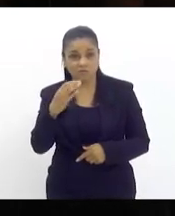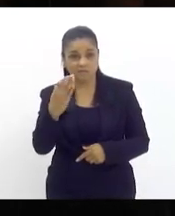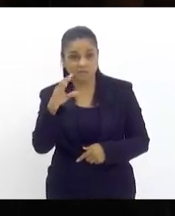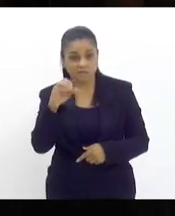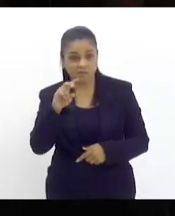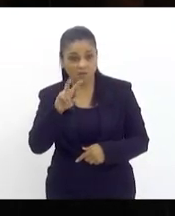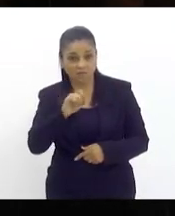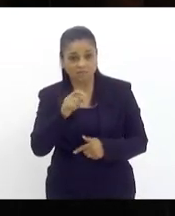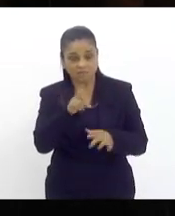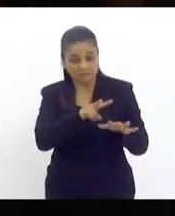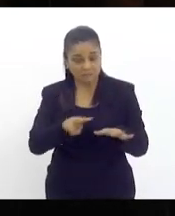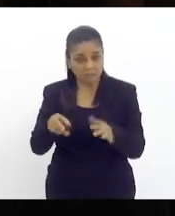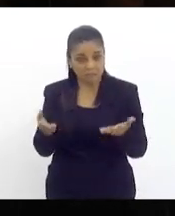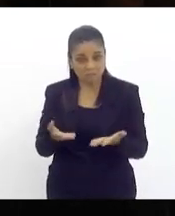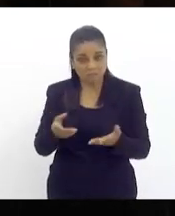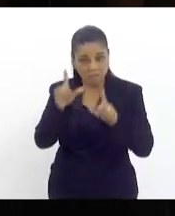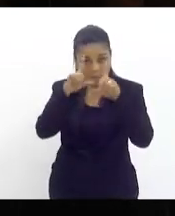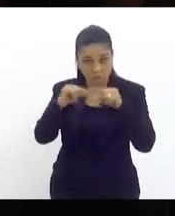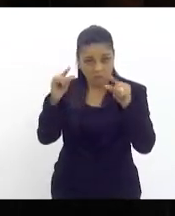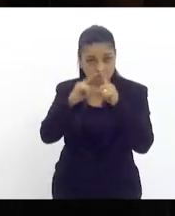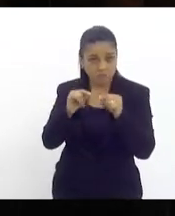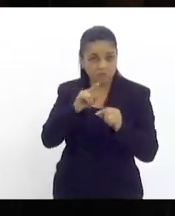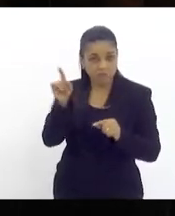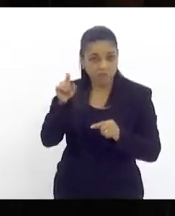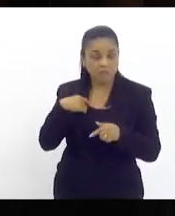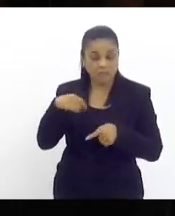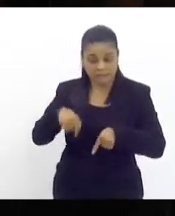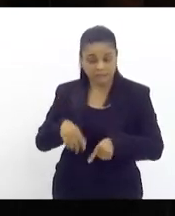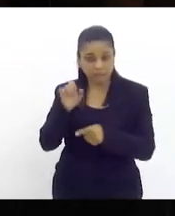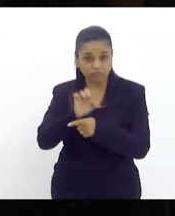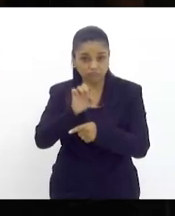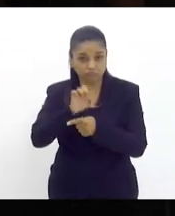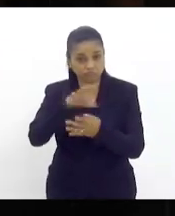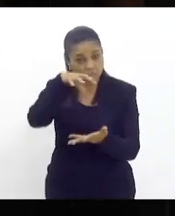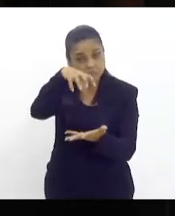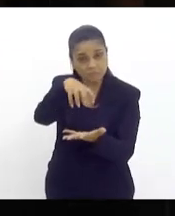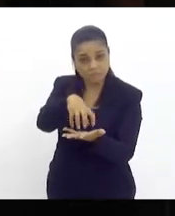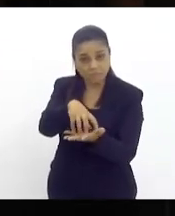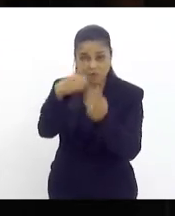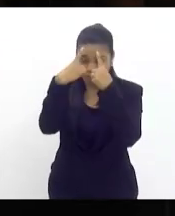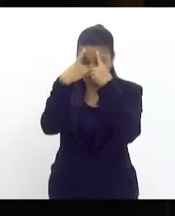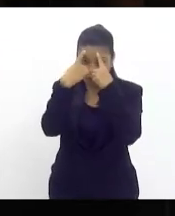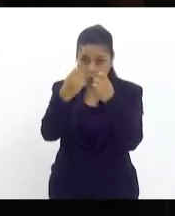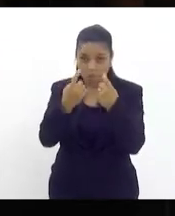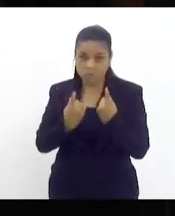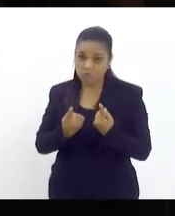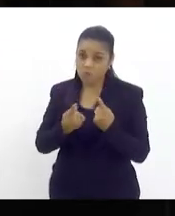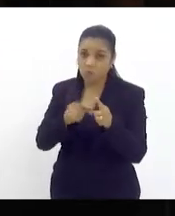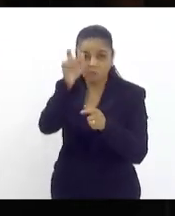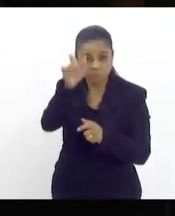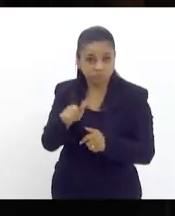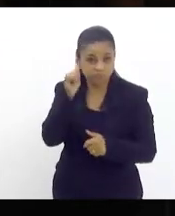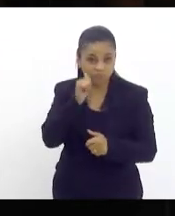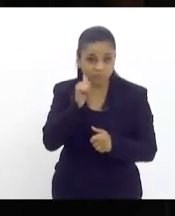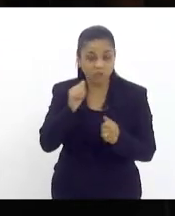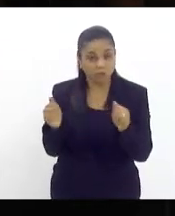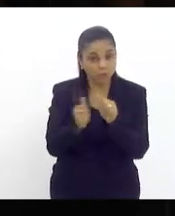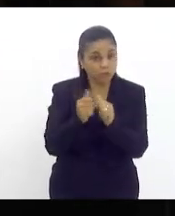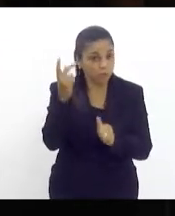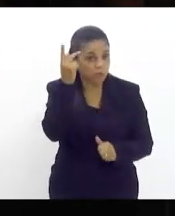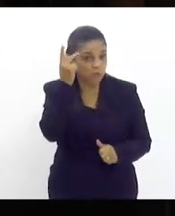Brasília nós que temos aqui no estado do Rio de Janeiro aí o epicentro da violência contra mulher e junto com São Paulo